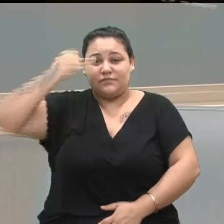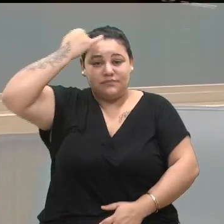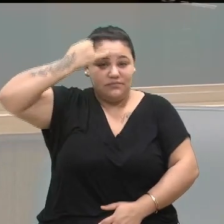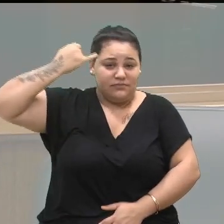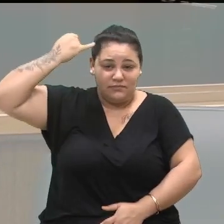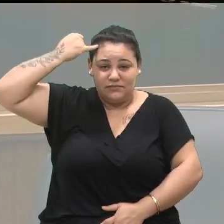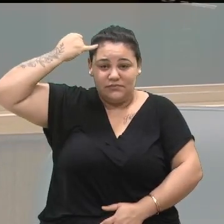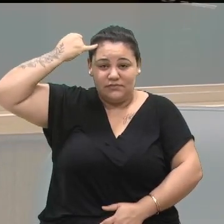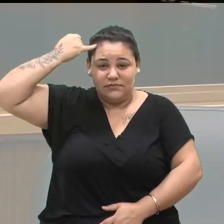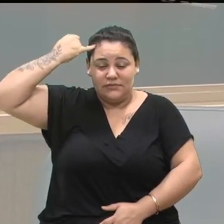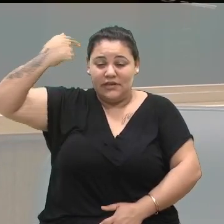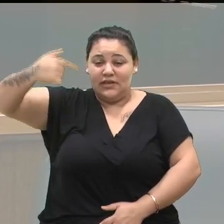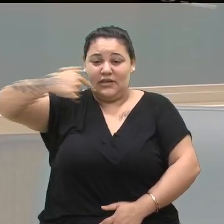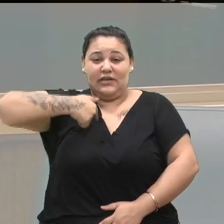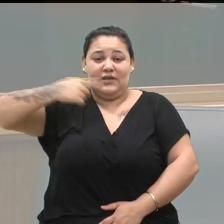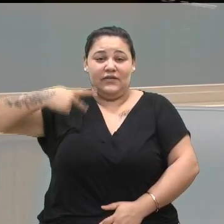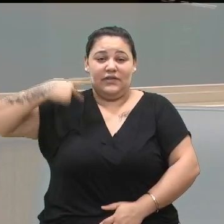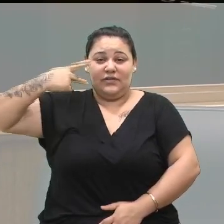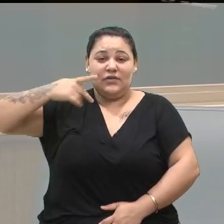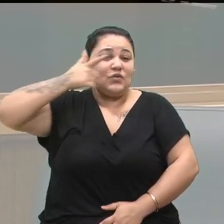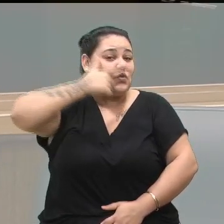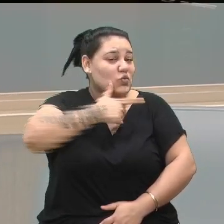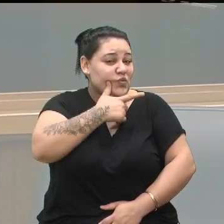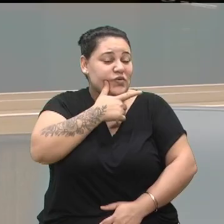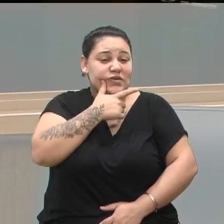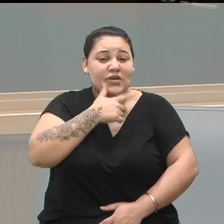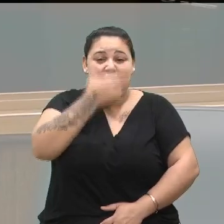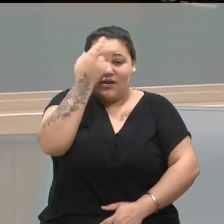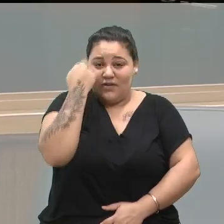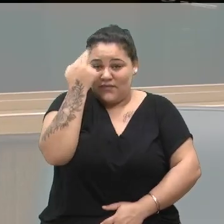D'Ambrós, esse vereador Lucas Carenhato, vereador